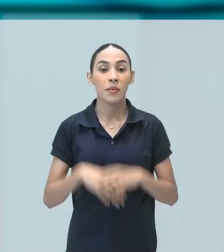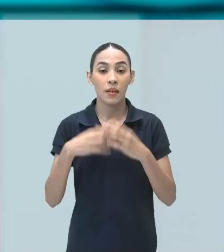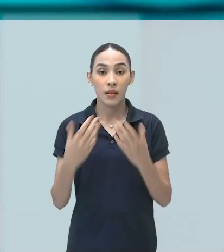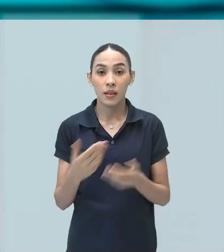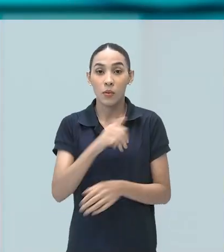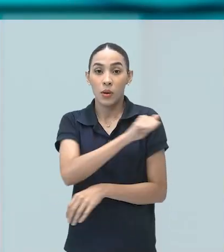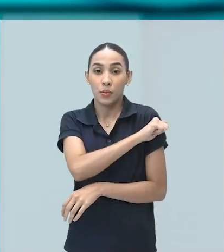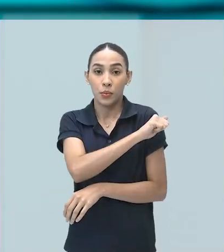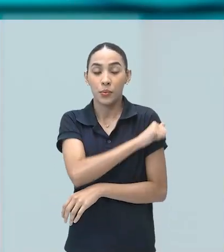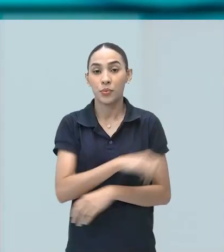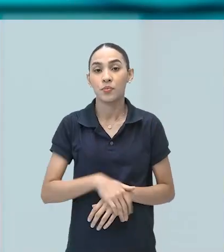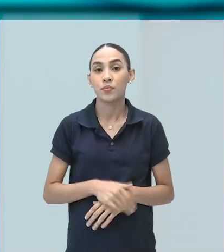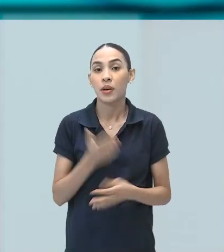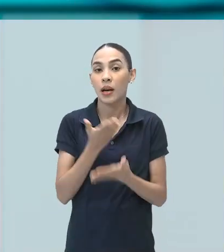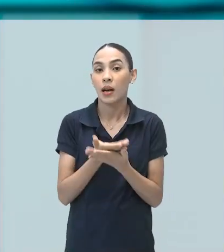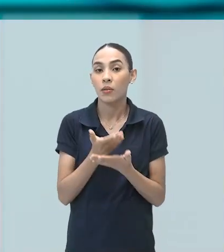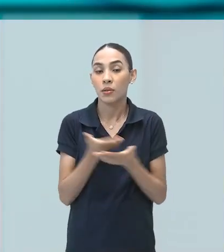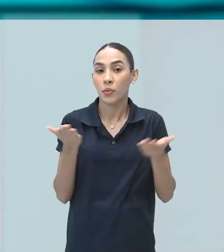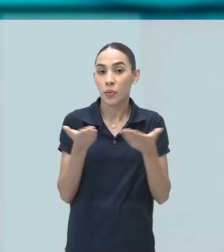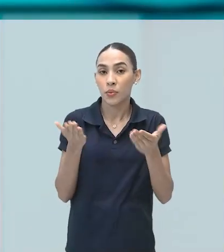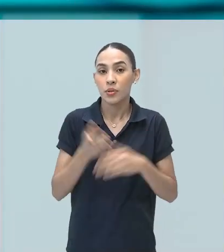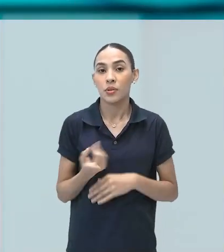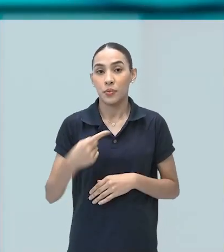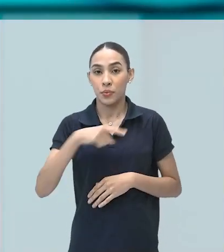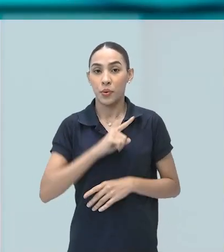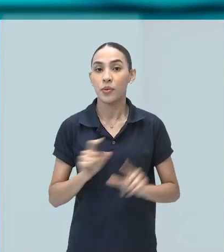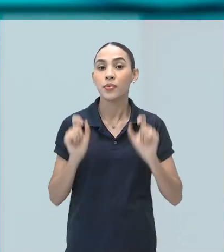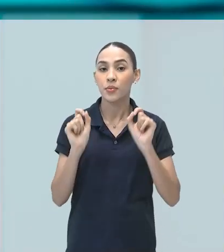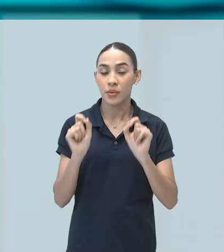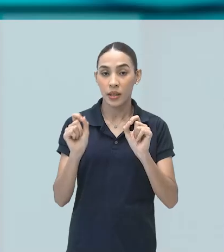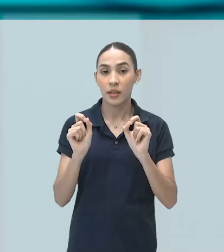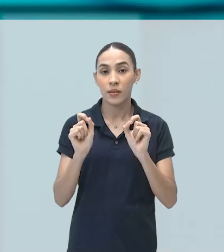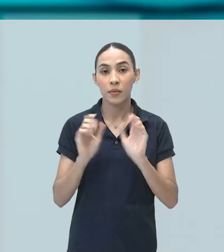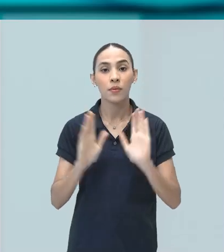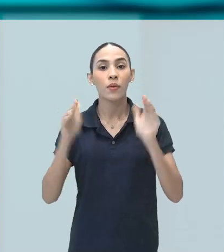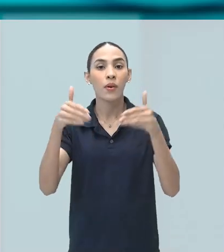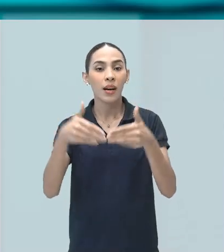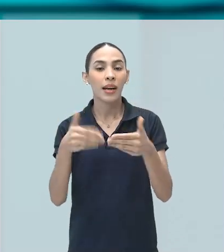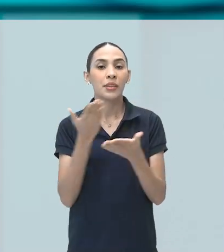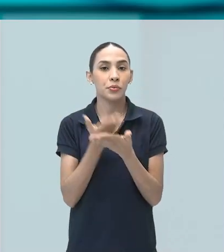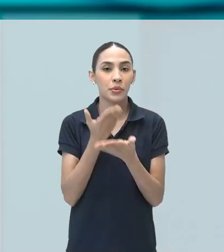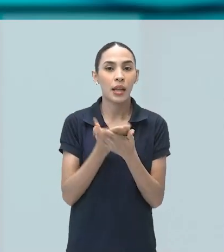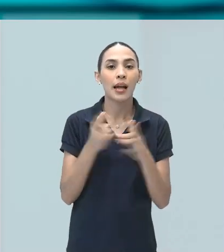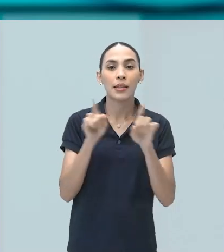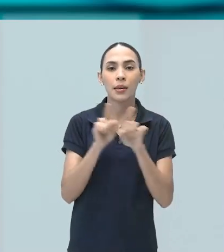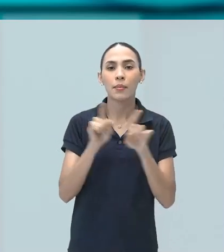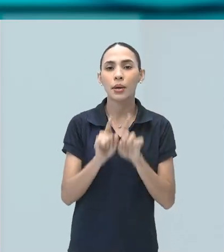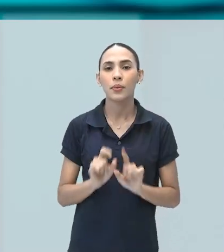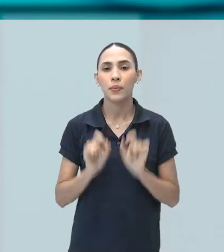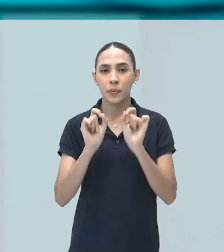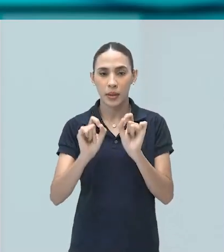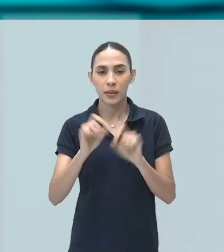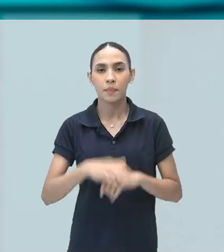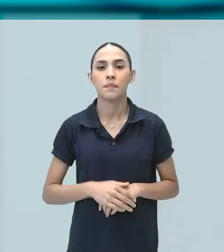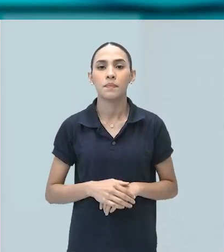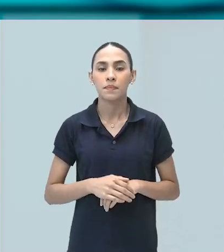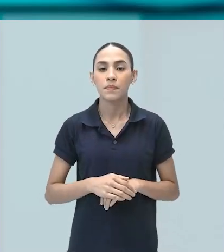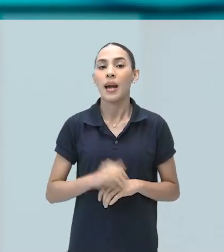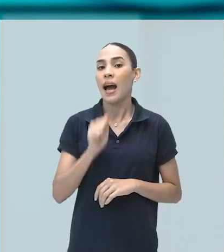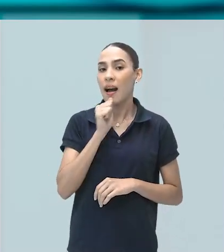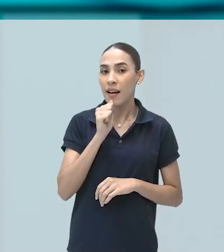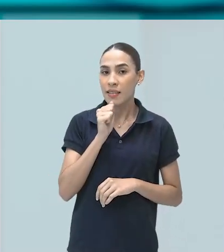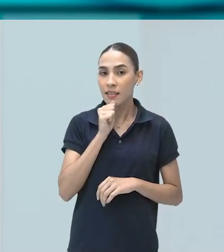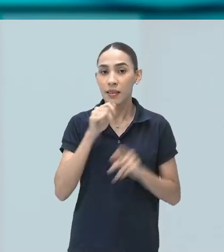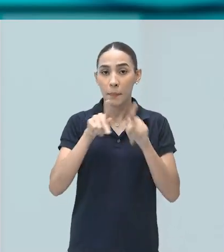Pessoal do nono ano, para esta aula, nós vamos trabalhar justamente com ainda